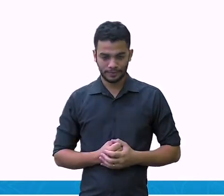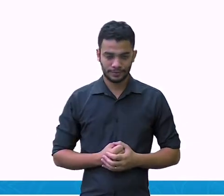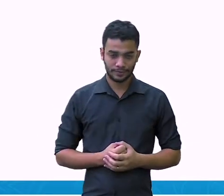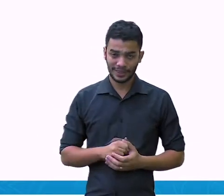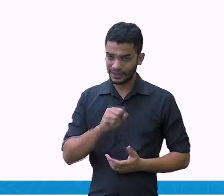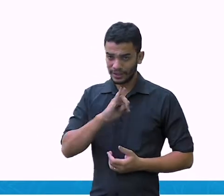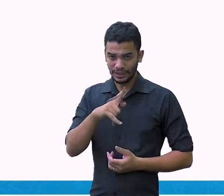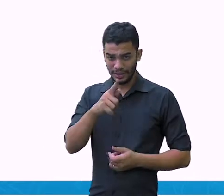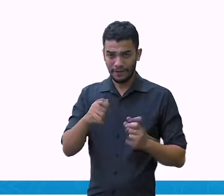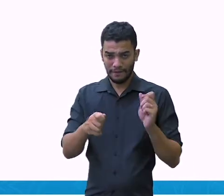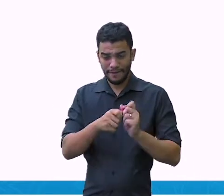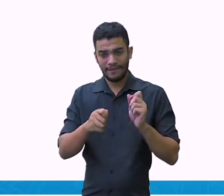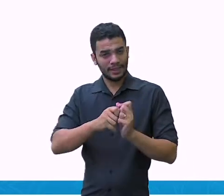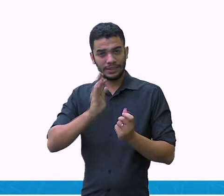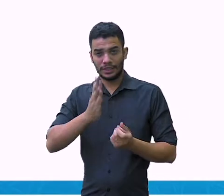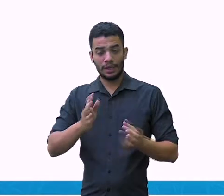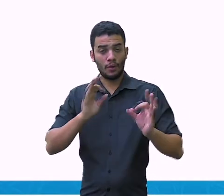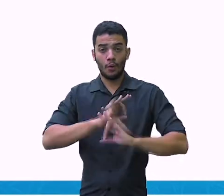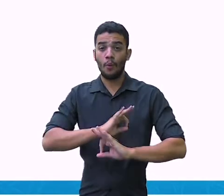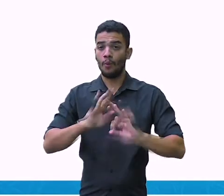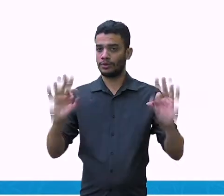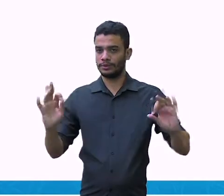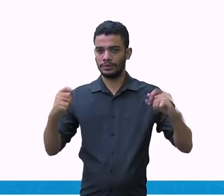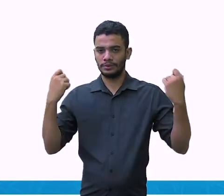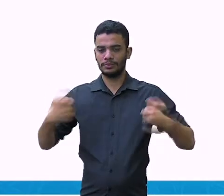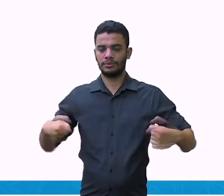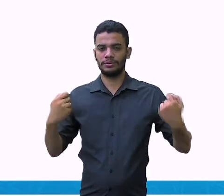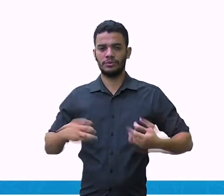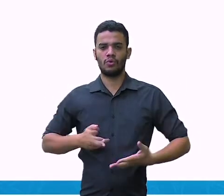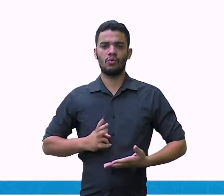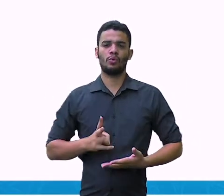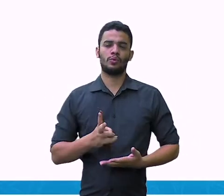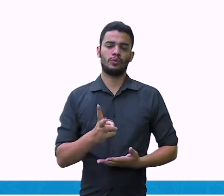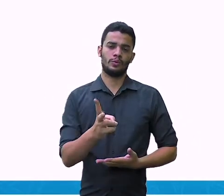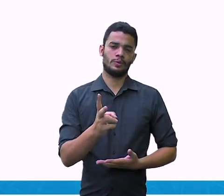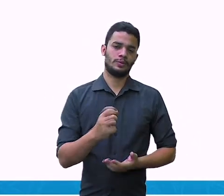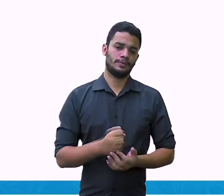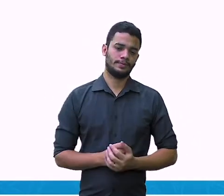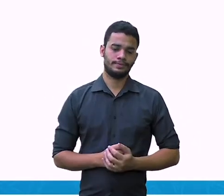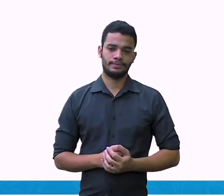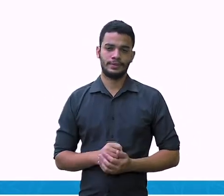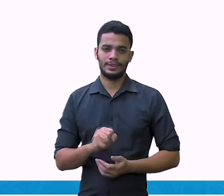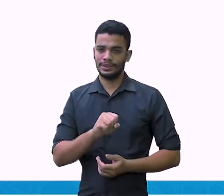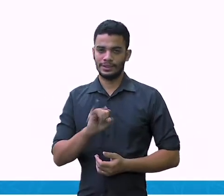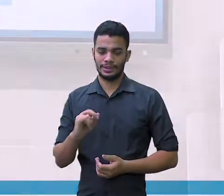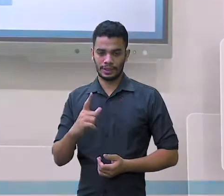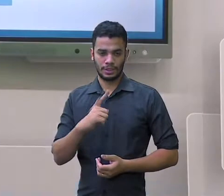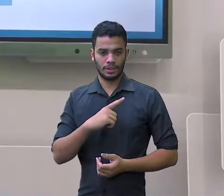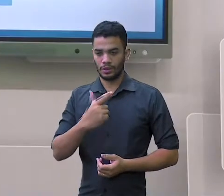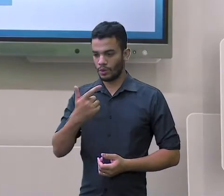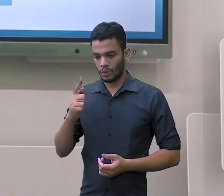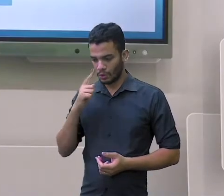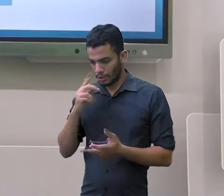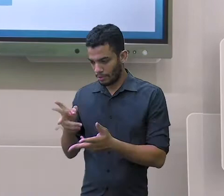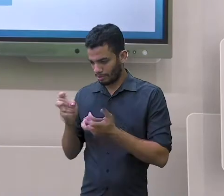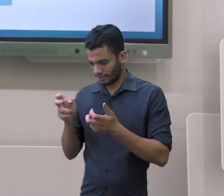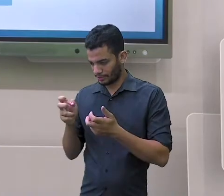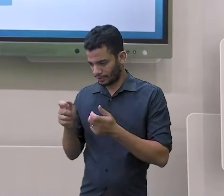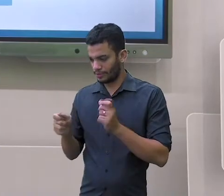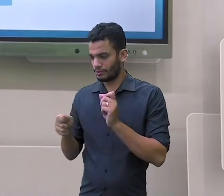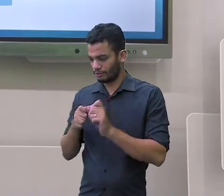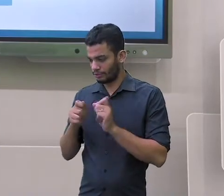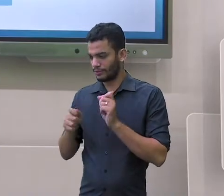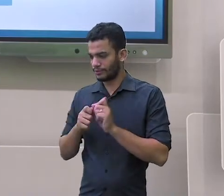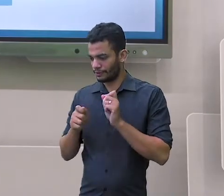isso? Ótimo! Continue! Tem alguma dessas ainda que você não faz? Mas eu sei que a partir de hoje